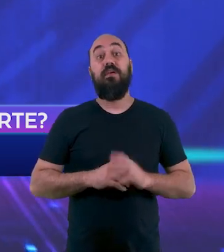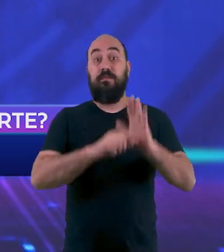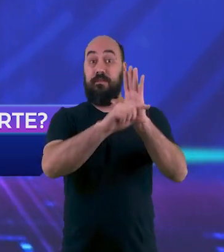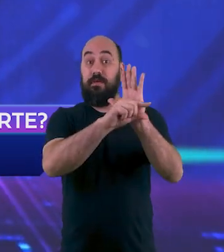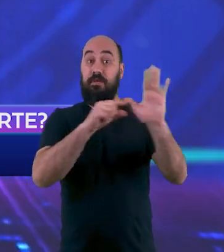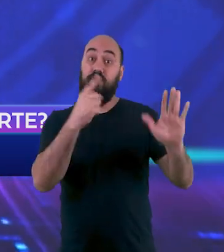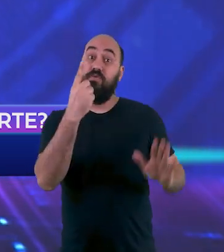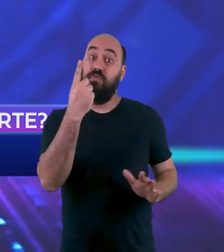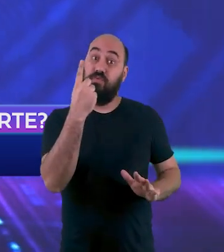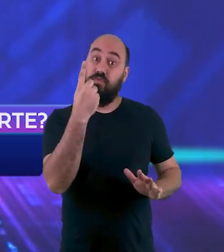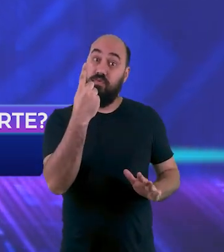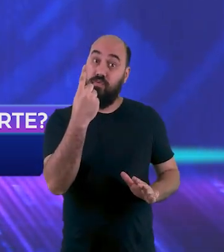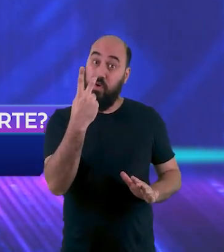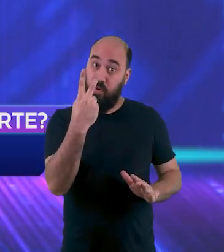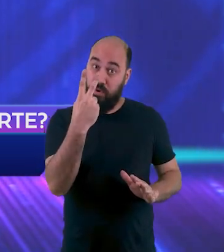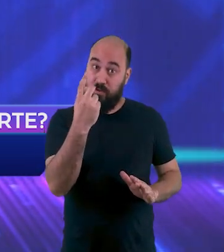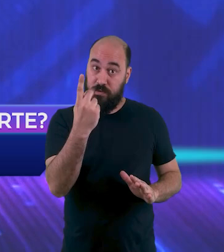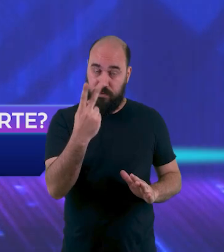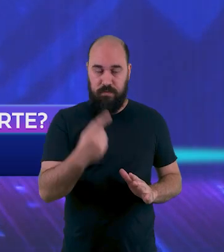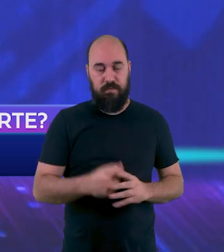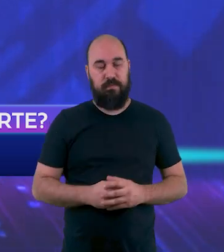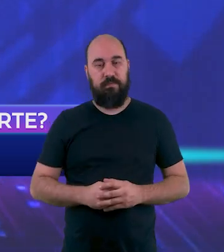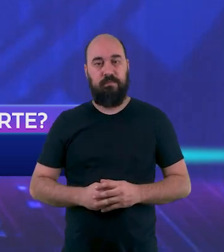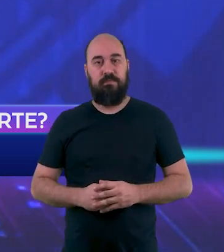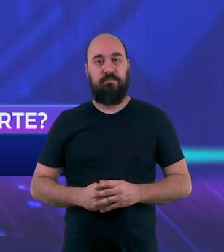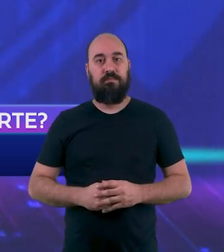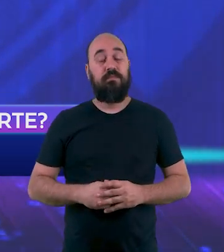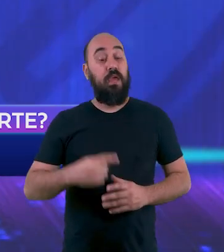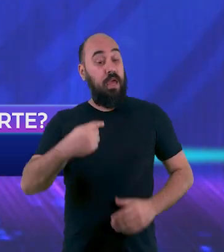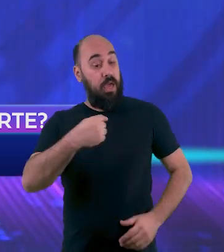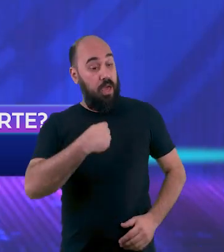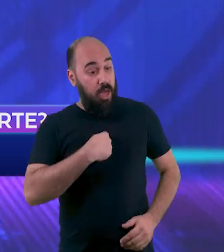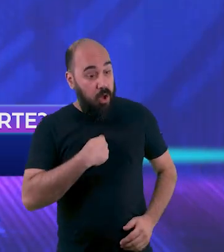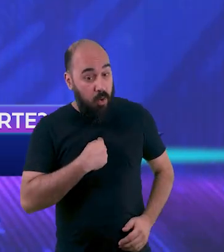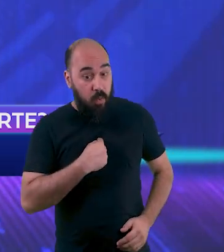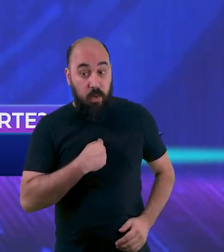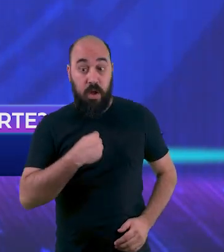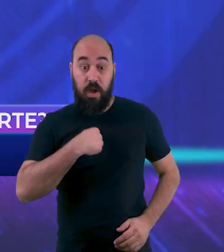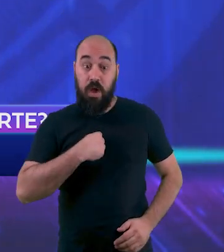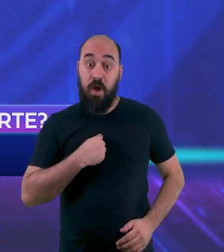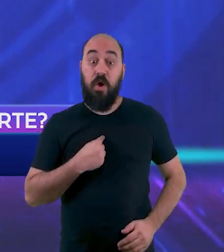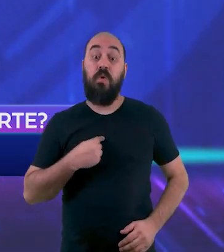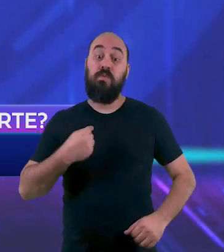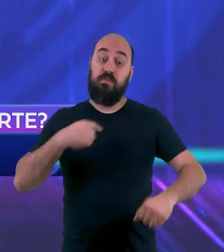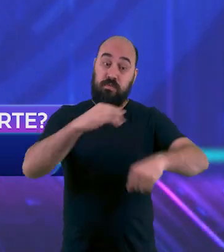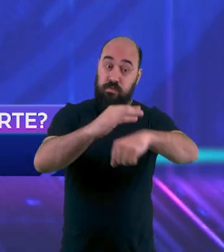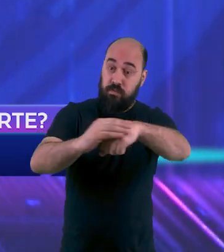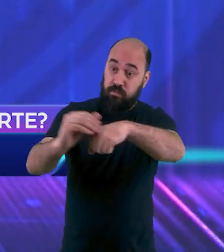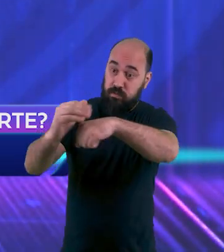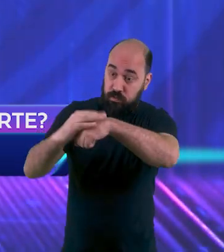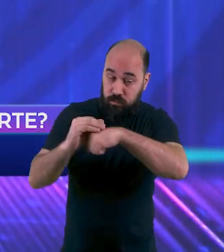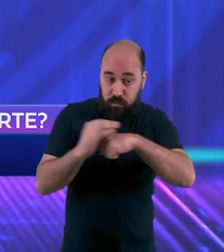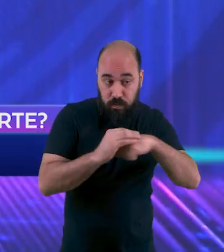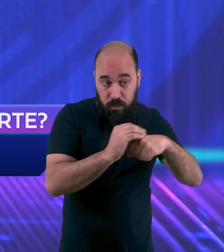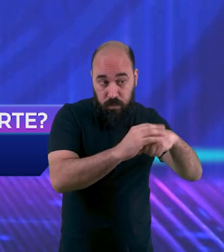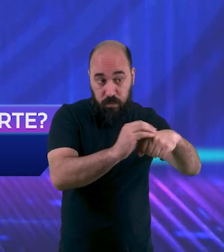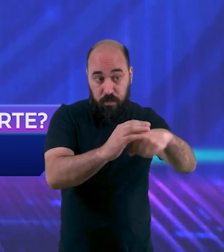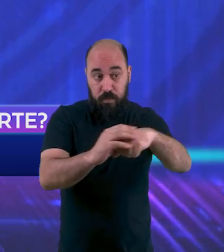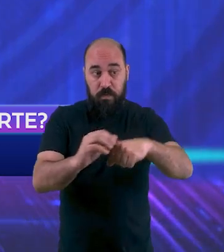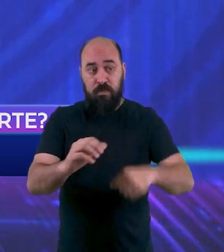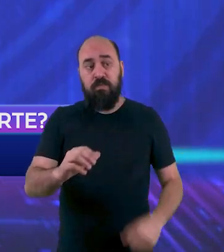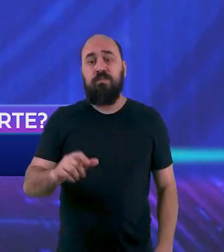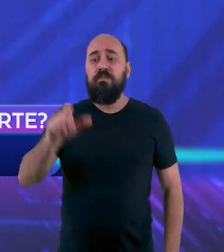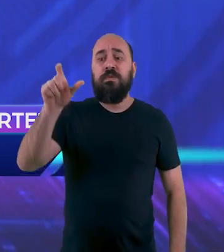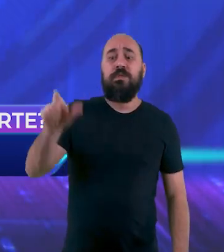Versículo 12. Diz assim: Eu sou aquele que vos consola.